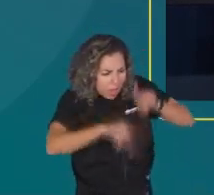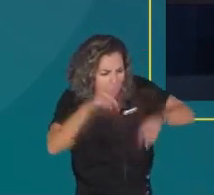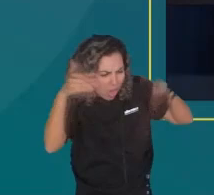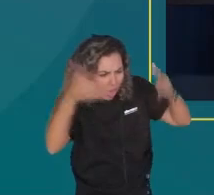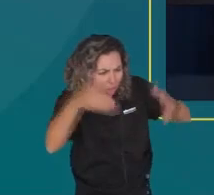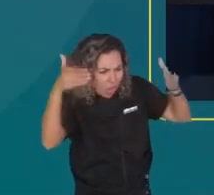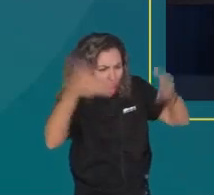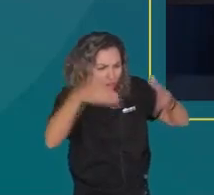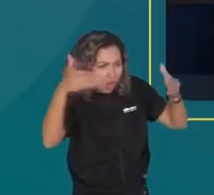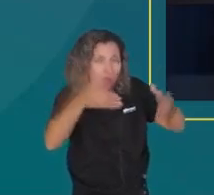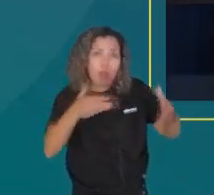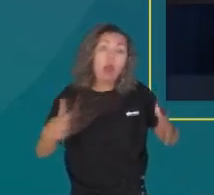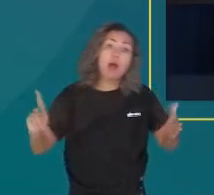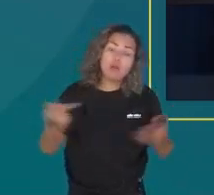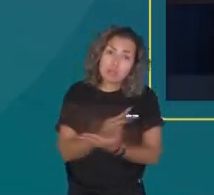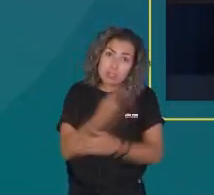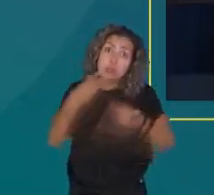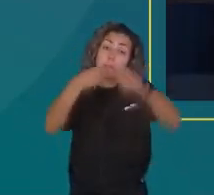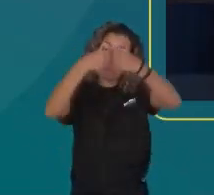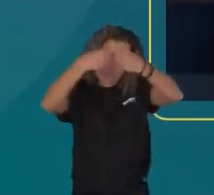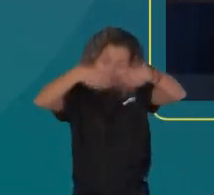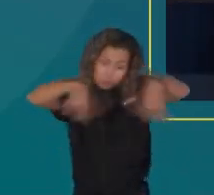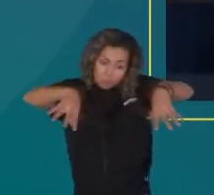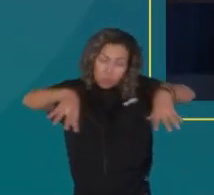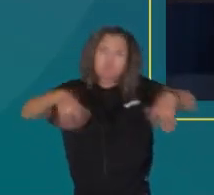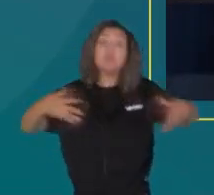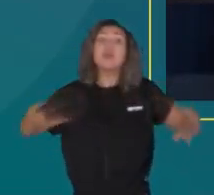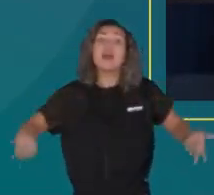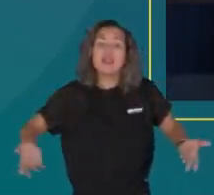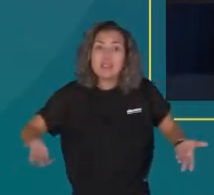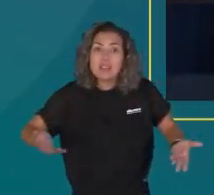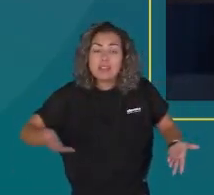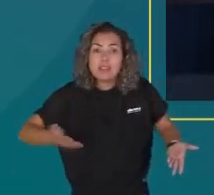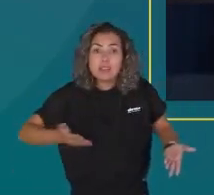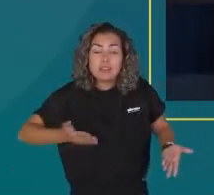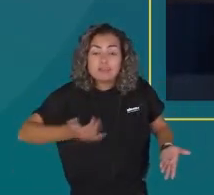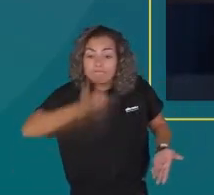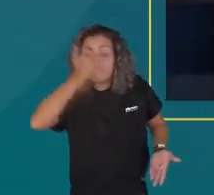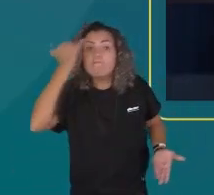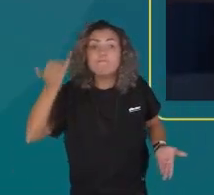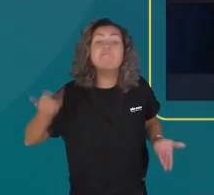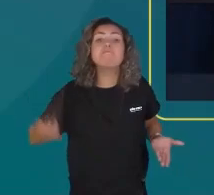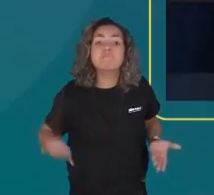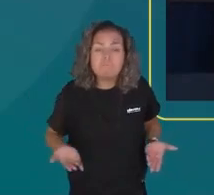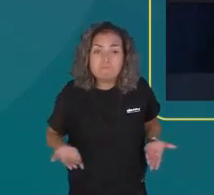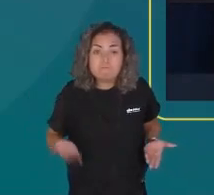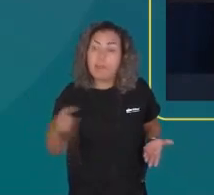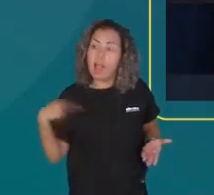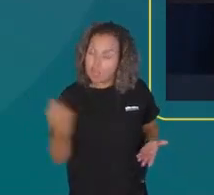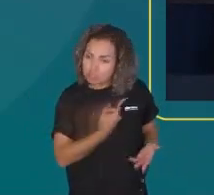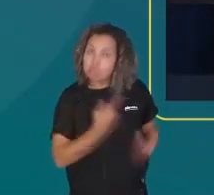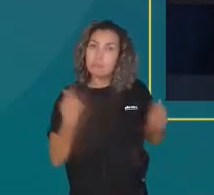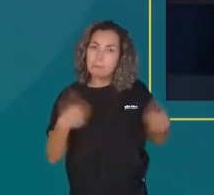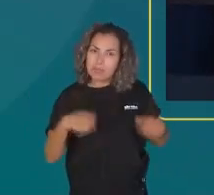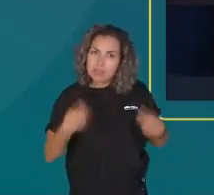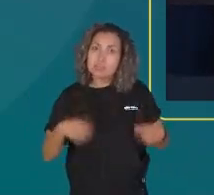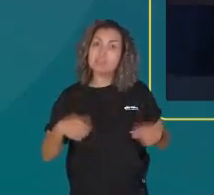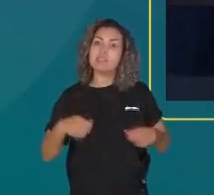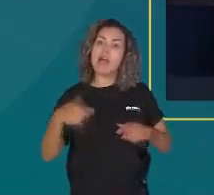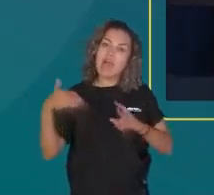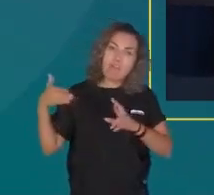muito grande e que nós não temos condição de pagar. Nós temos que gerar referência, porque as pessoas,